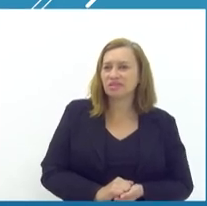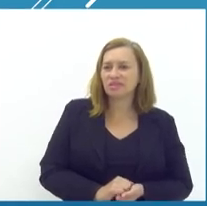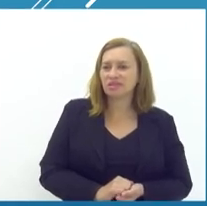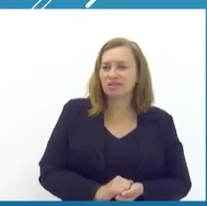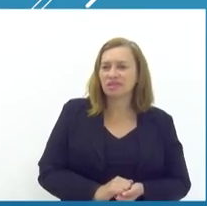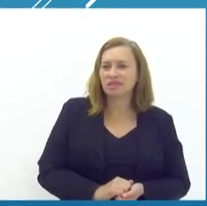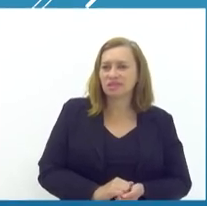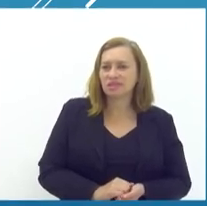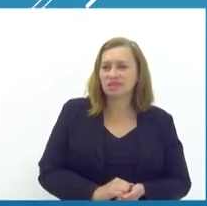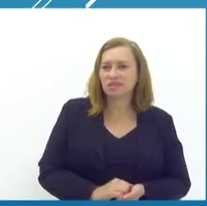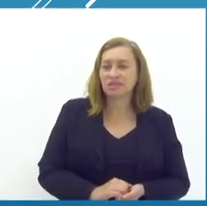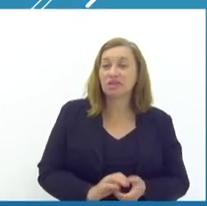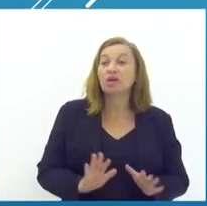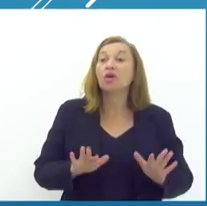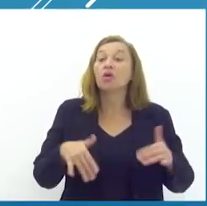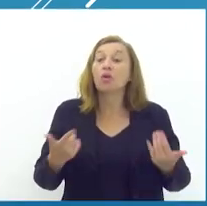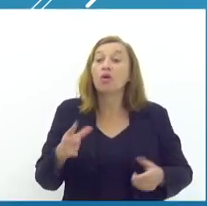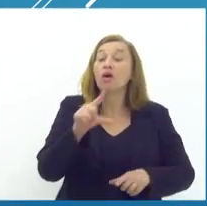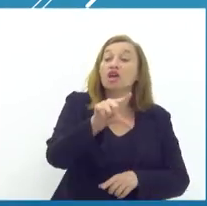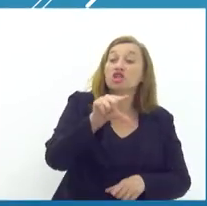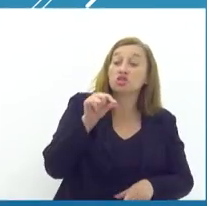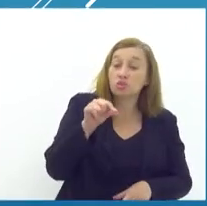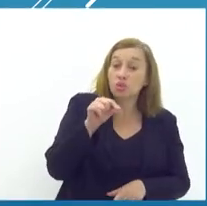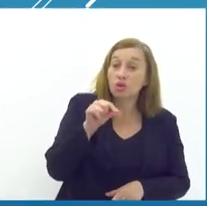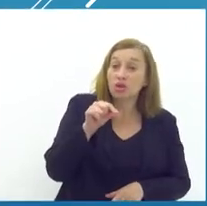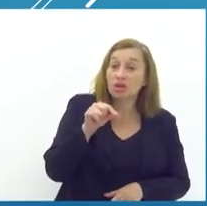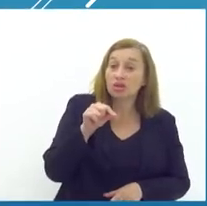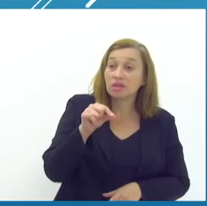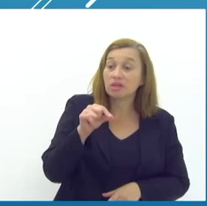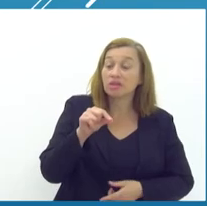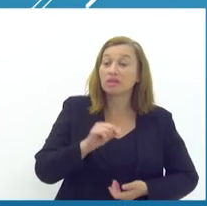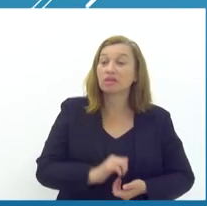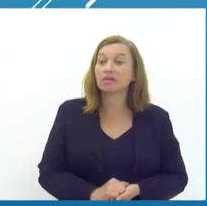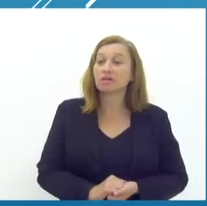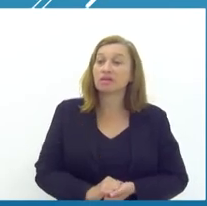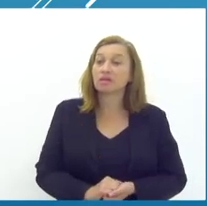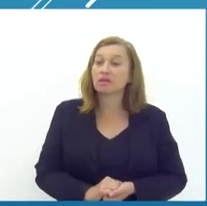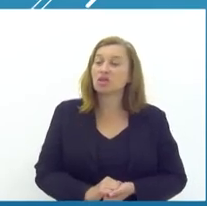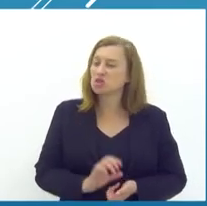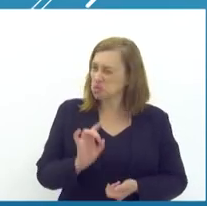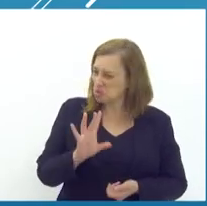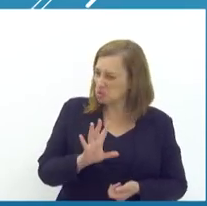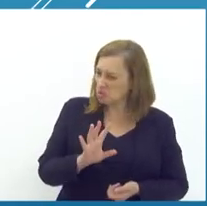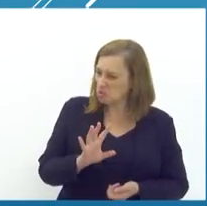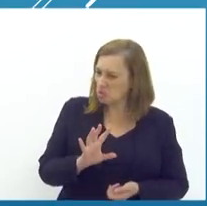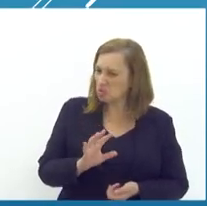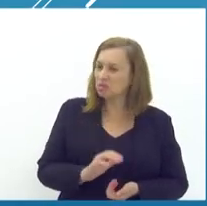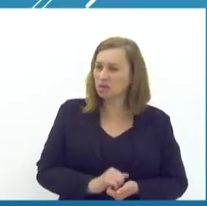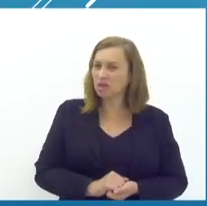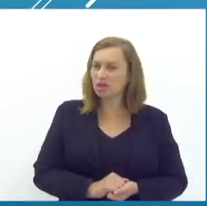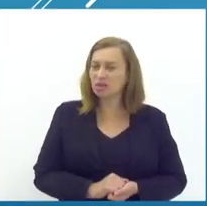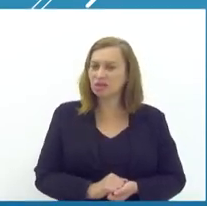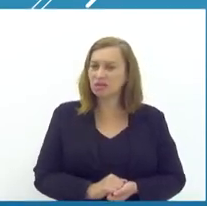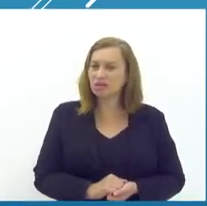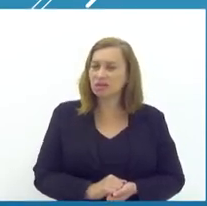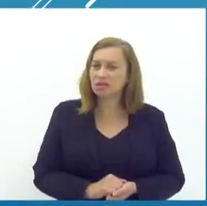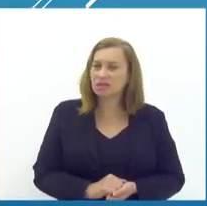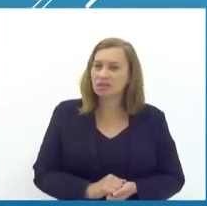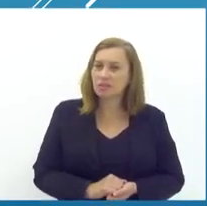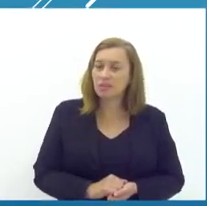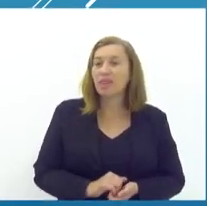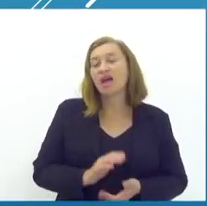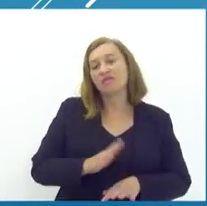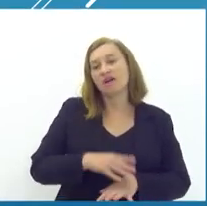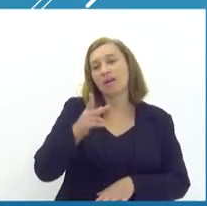a opção adotada foi infelizmente tem sido só e parece que somente com viés econômico Ainda bem que Gaga tá aqui fala mais